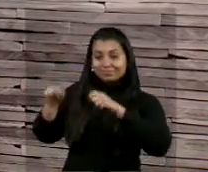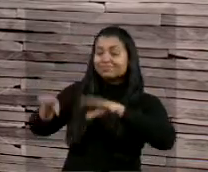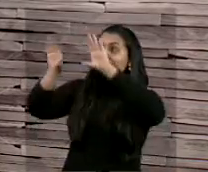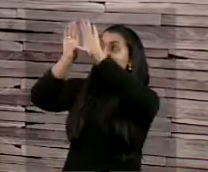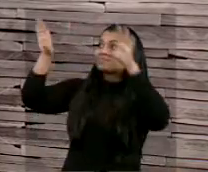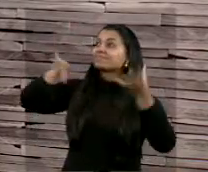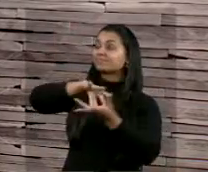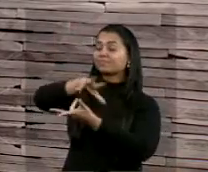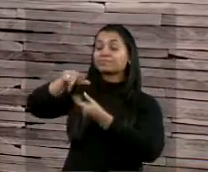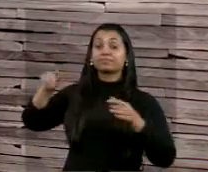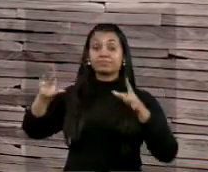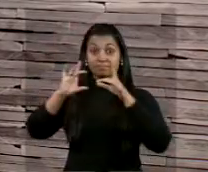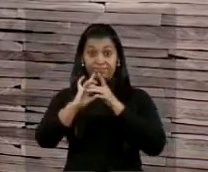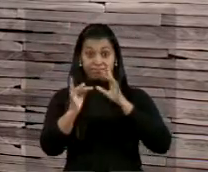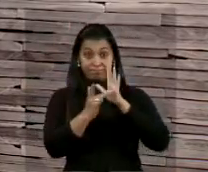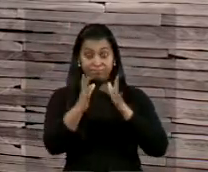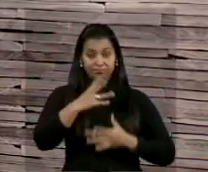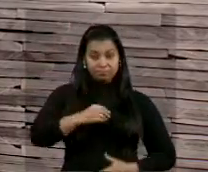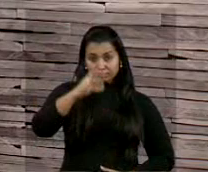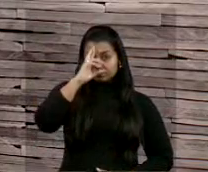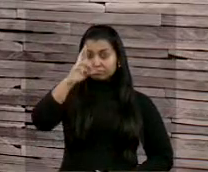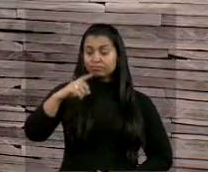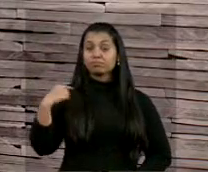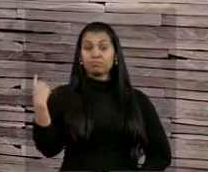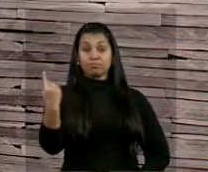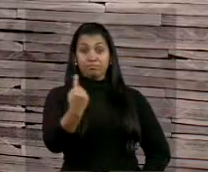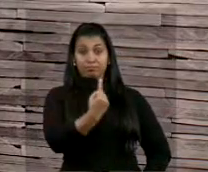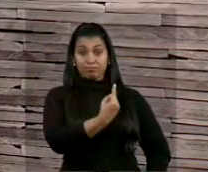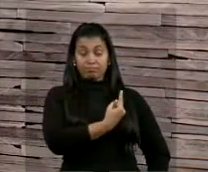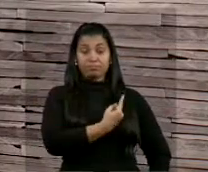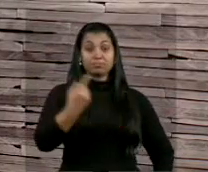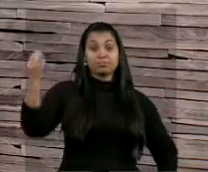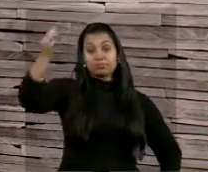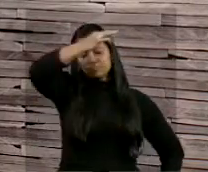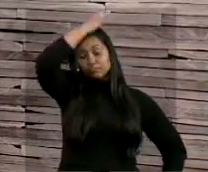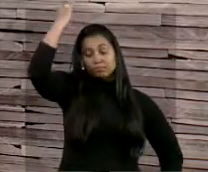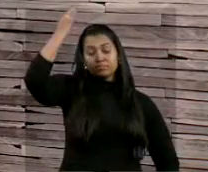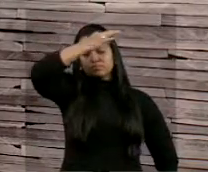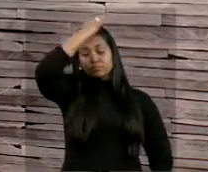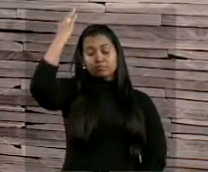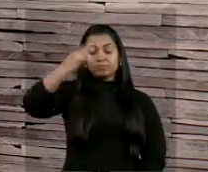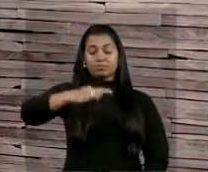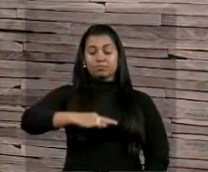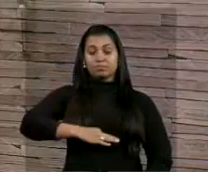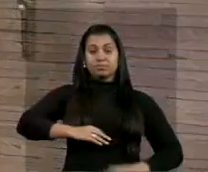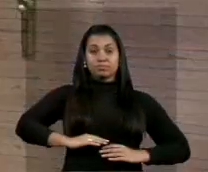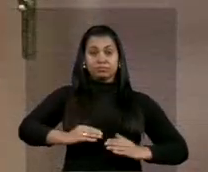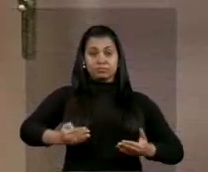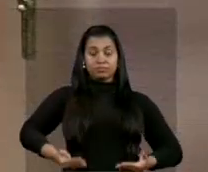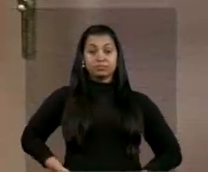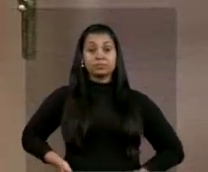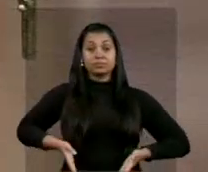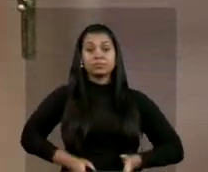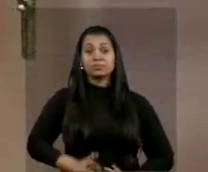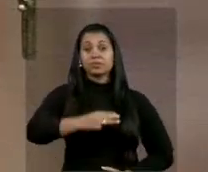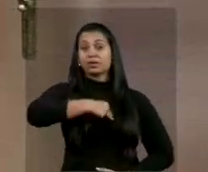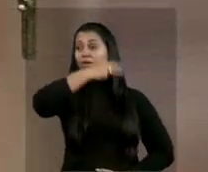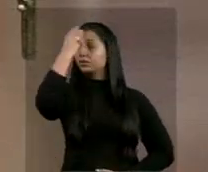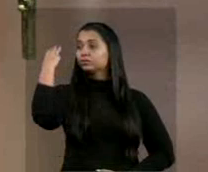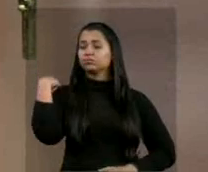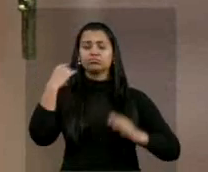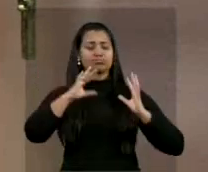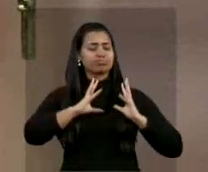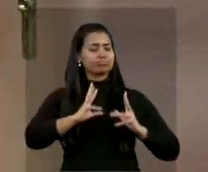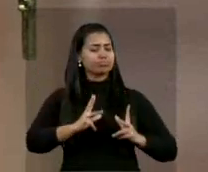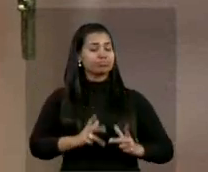Todo-Poderoso, Criador do céu e da terra, e em Jesus Cristo, seu único Filho, nosso Senhor, que foi concebido pelo poder do